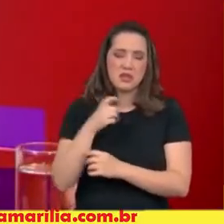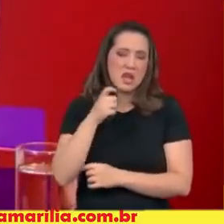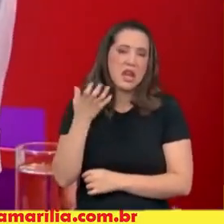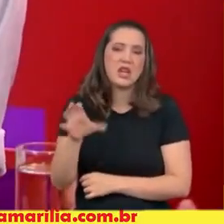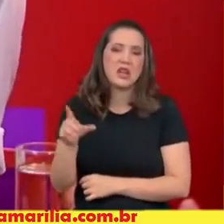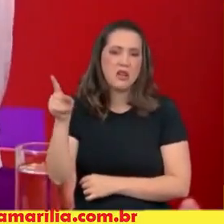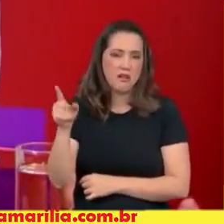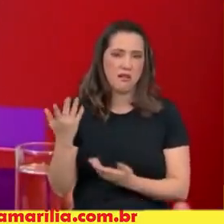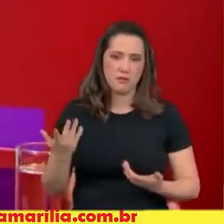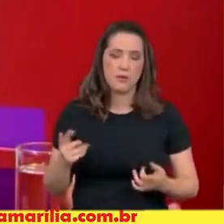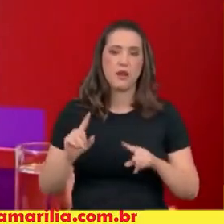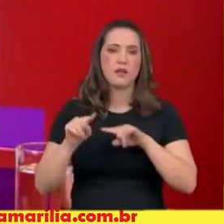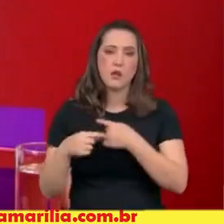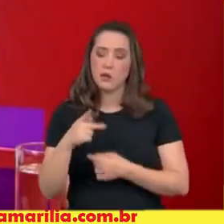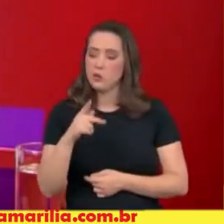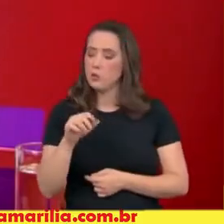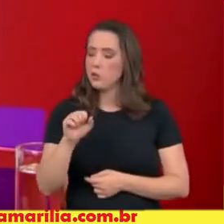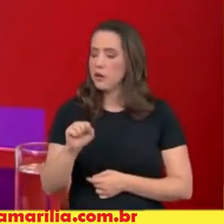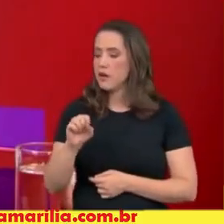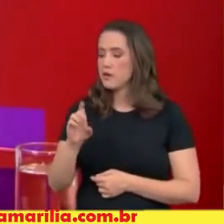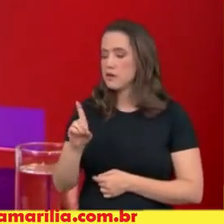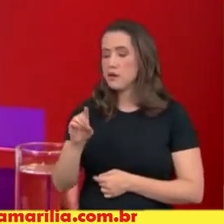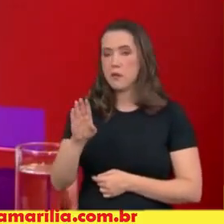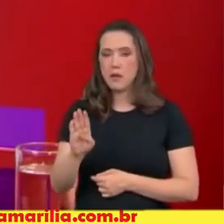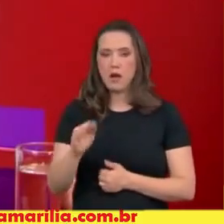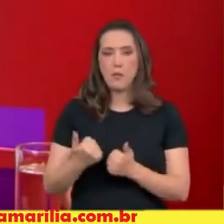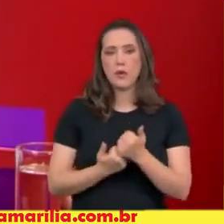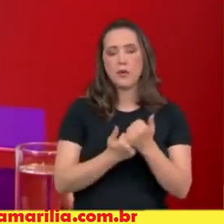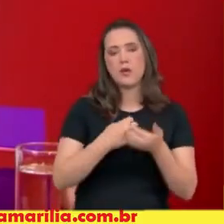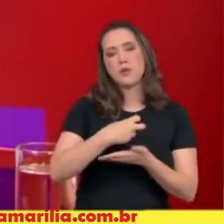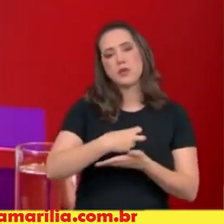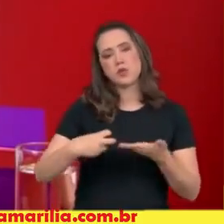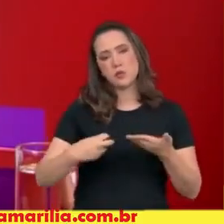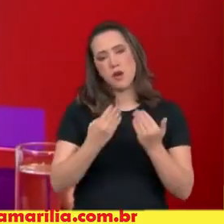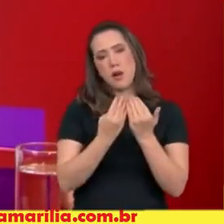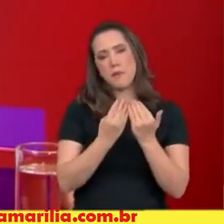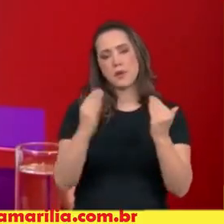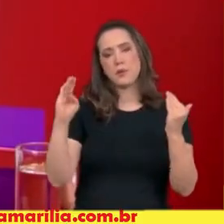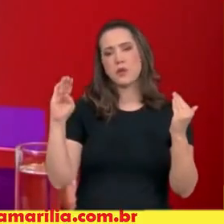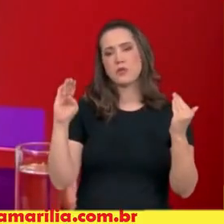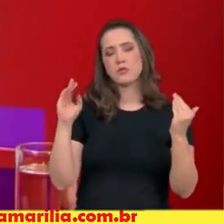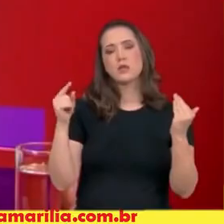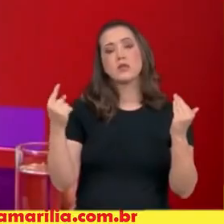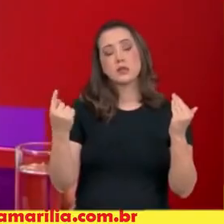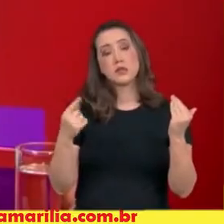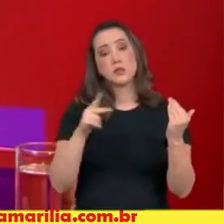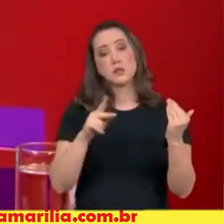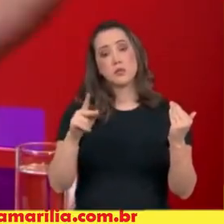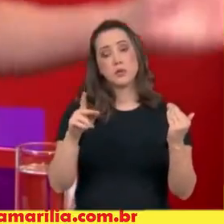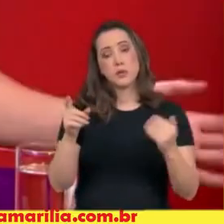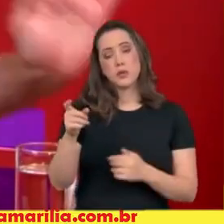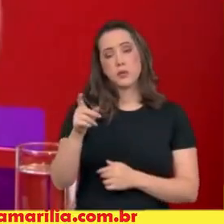do apoio do PSDB ao impeachment, isso que realmente abriu a porta pro Bolsonaro, que também